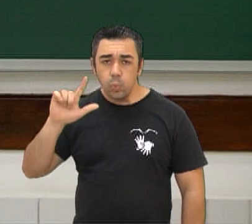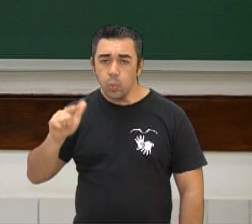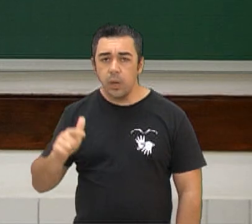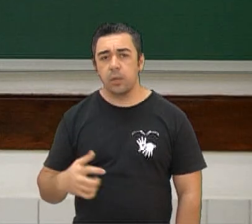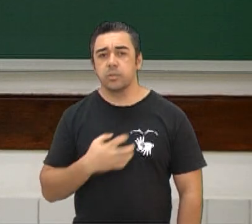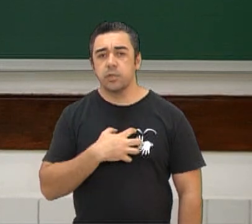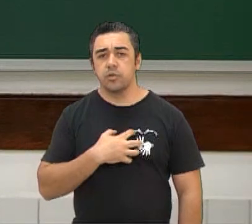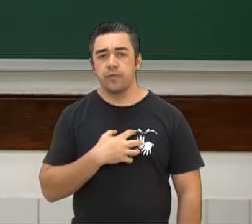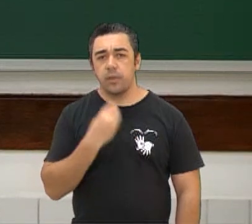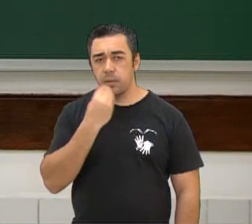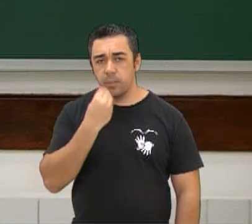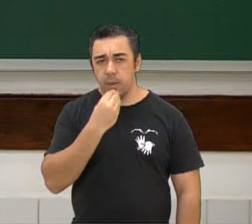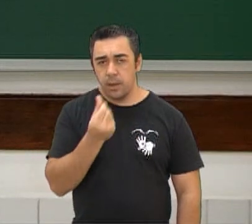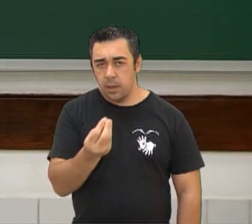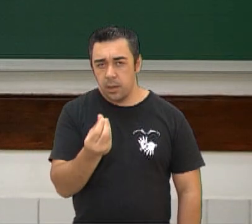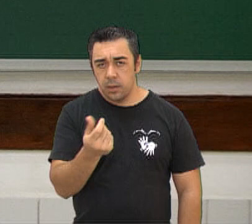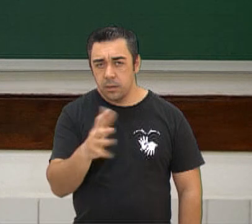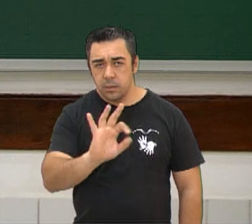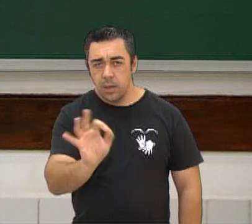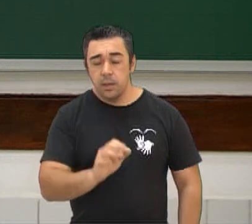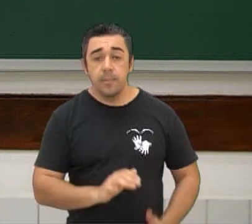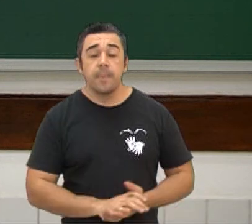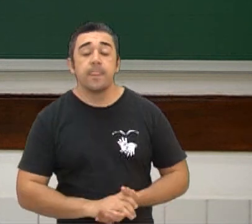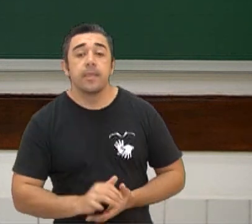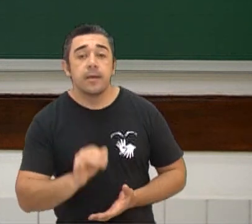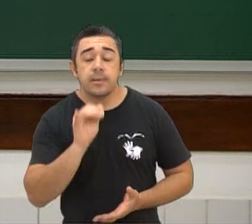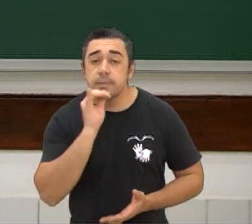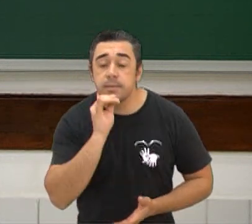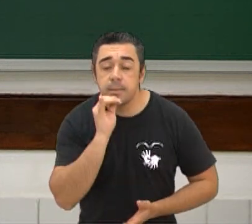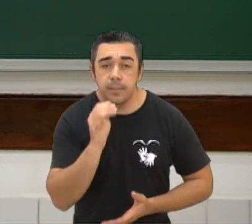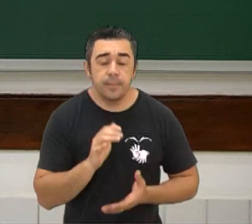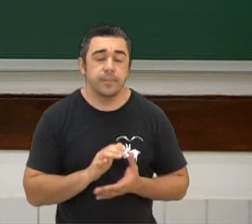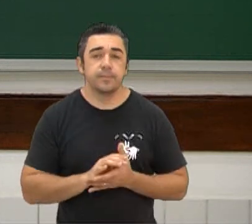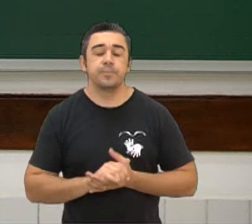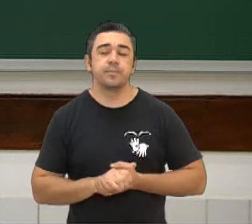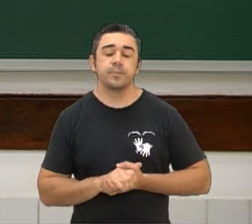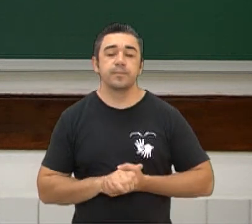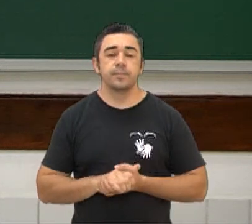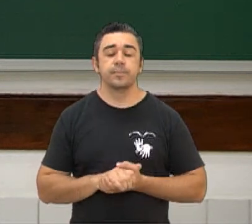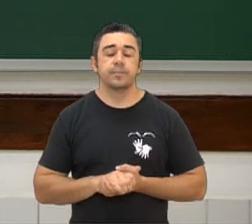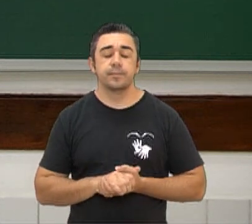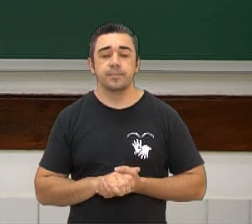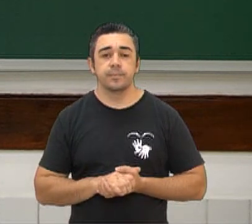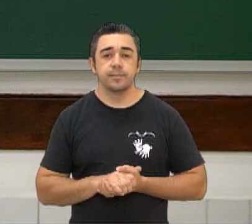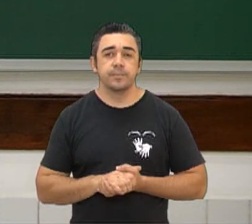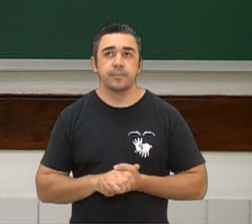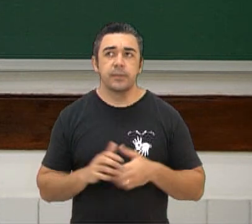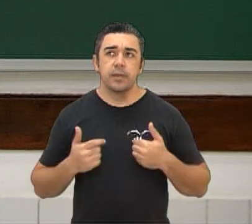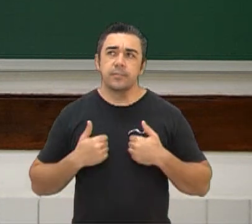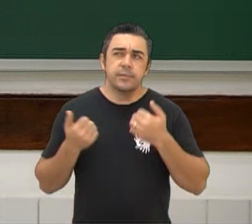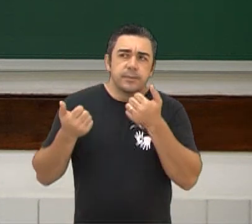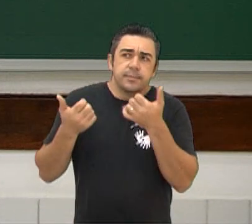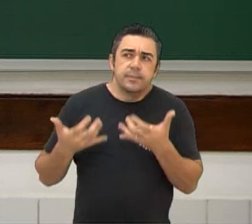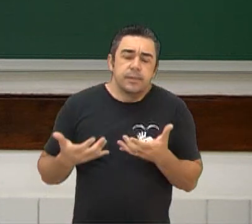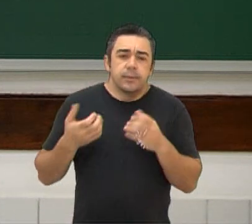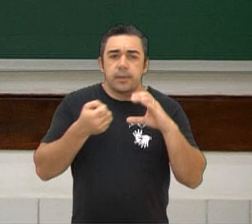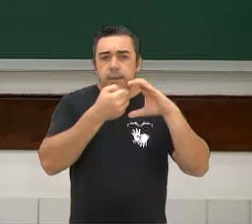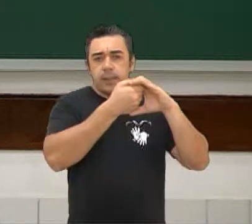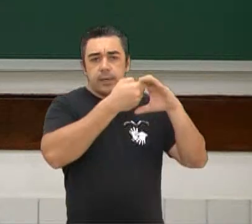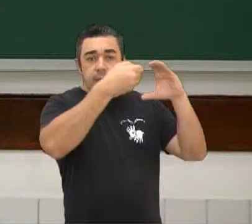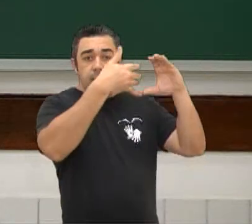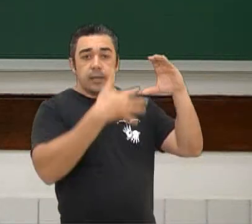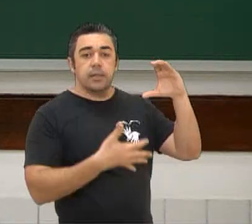que é essa experiência intelectual? Por exemplo, quando eu falo de certas características,